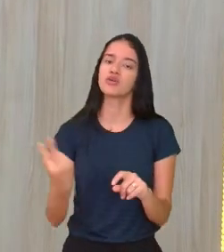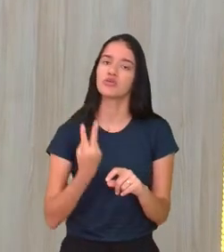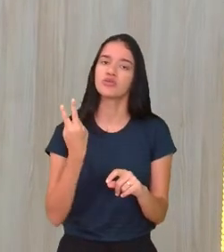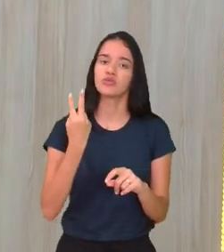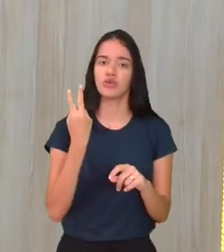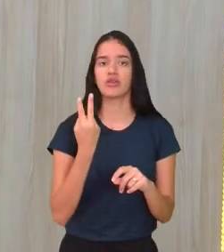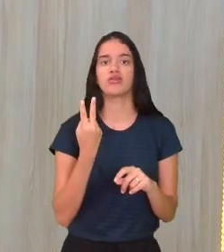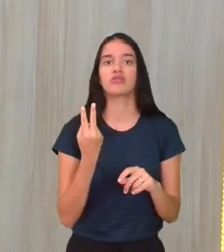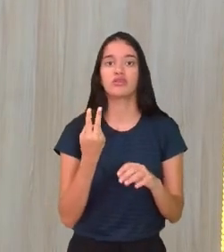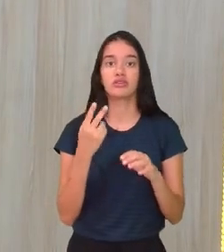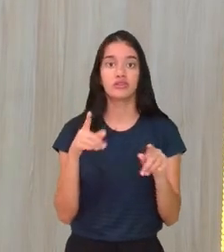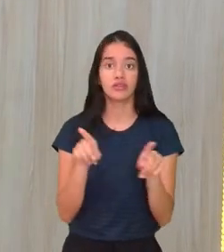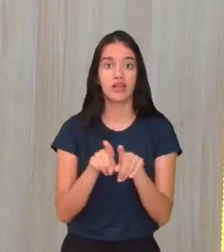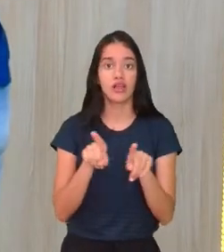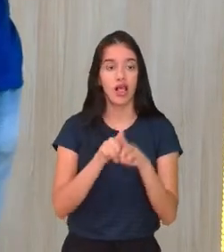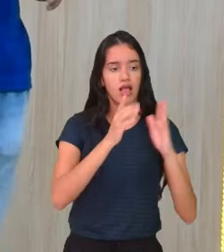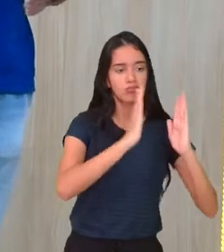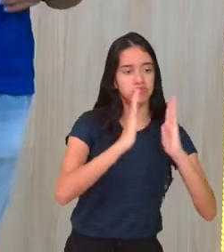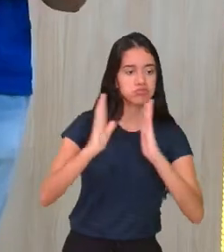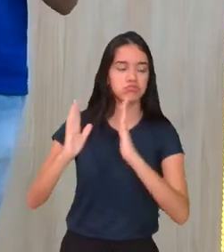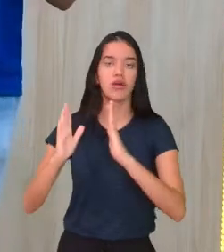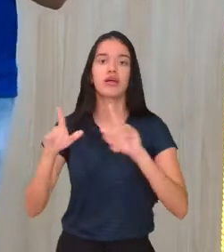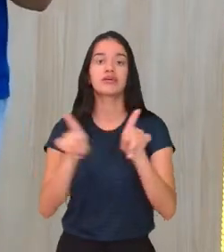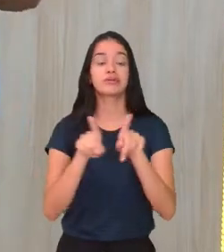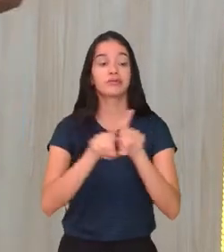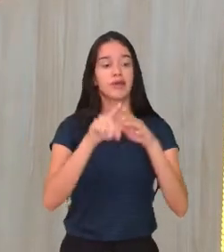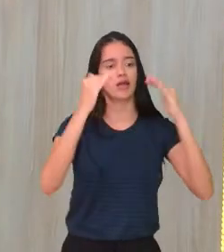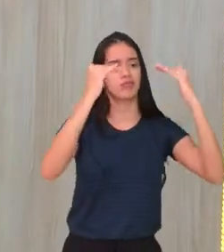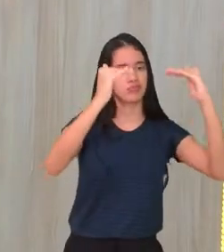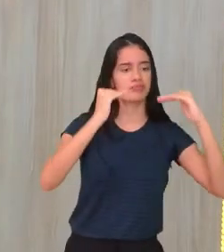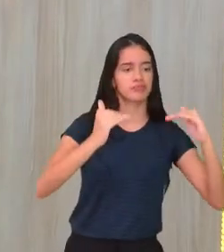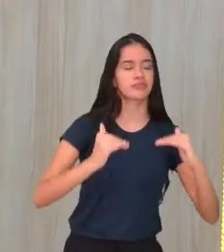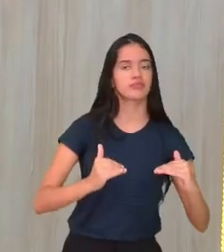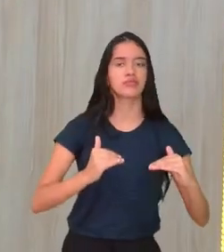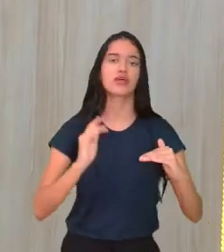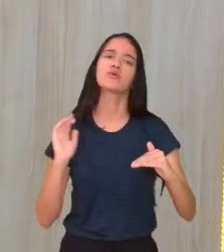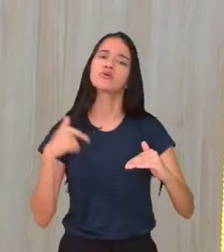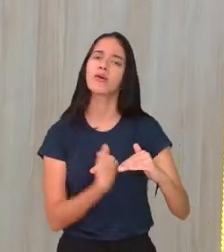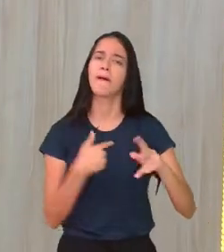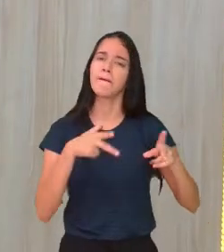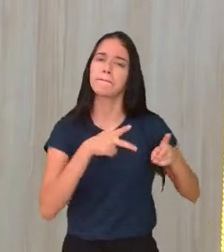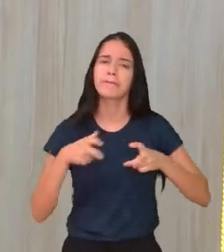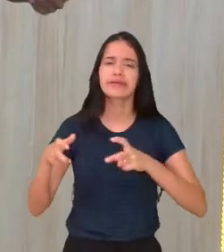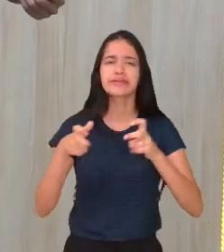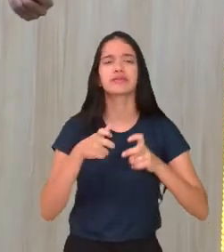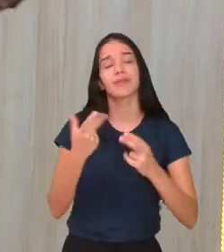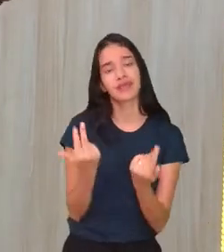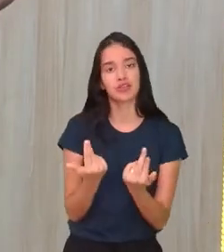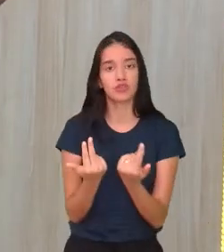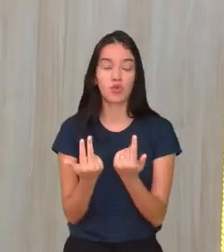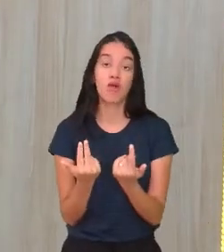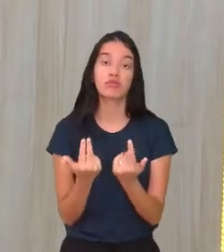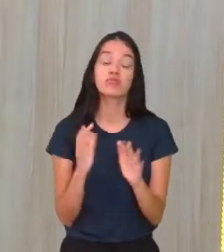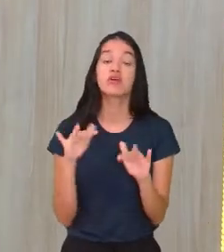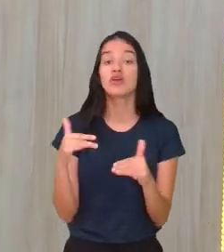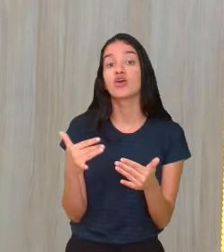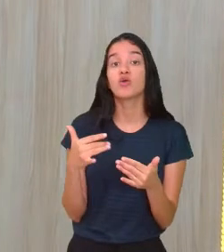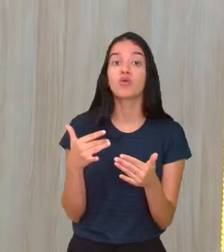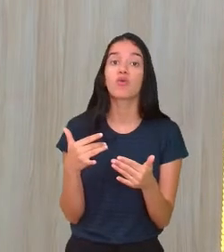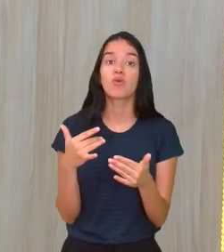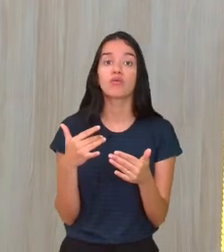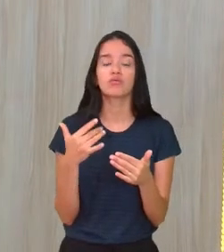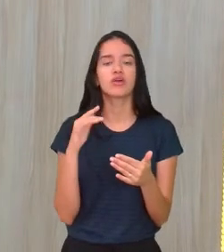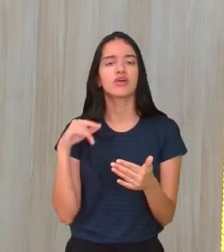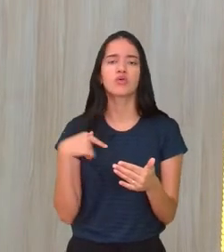vertical quanto na horizontal, né? E a gente observou essa soma de parcelas iguais. Então, quando a gente